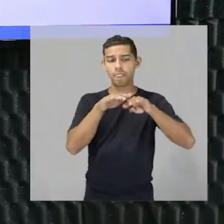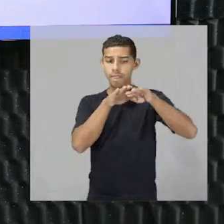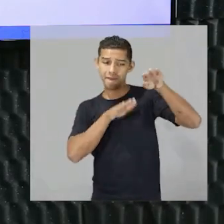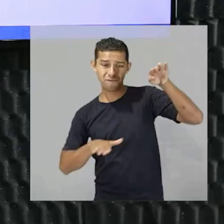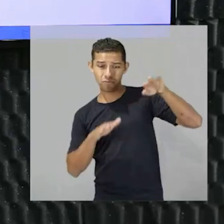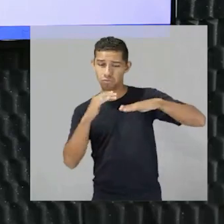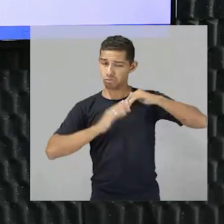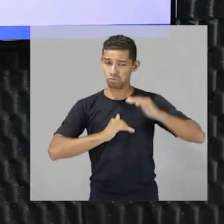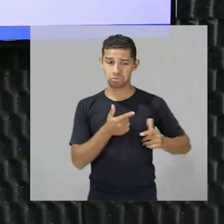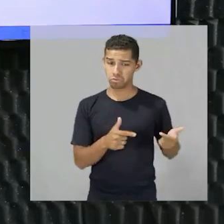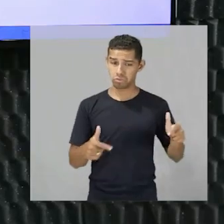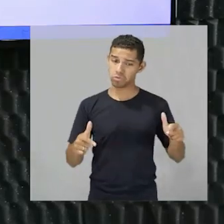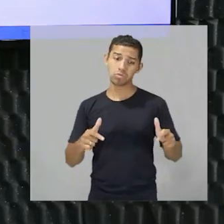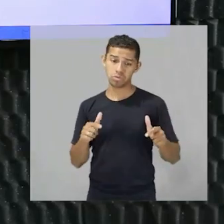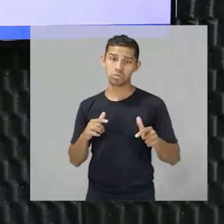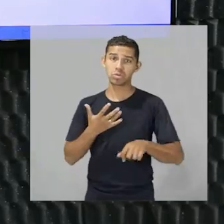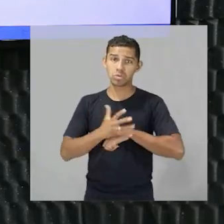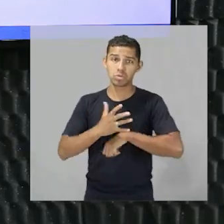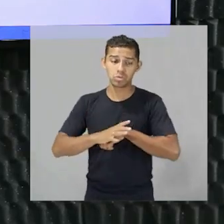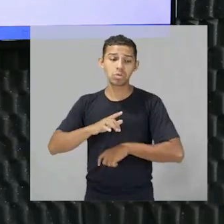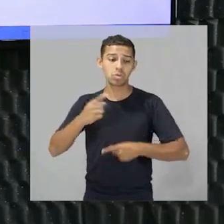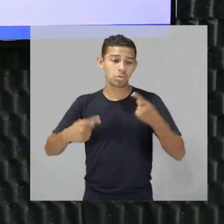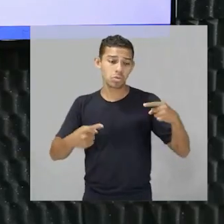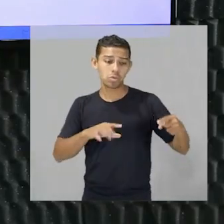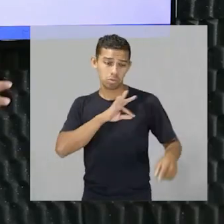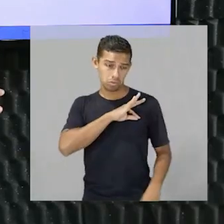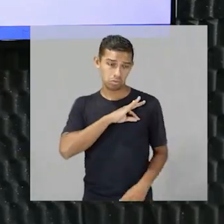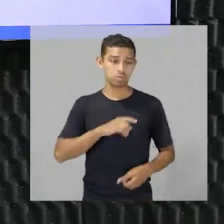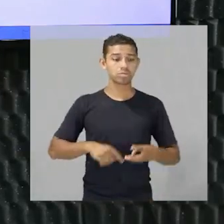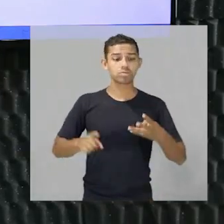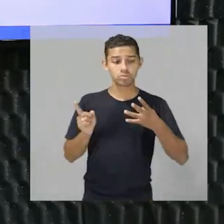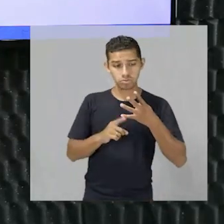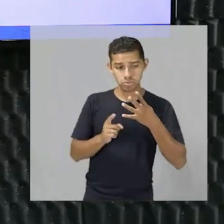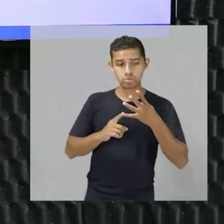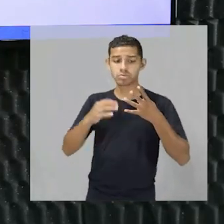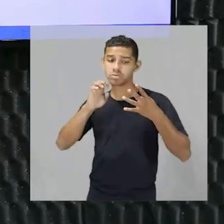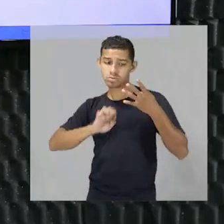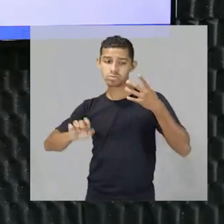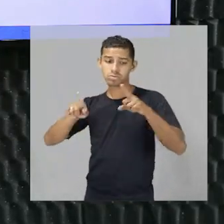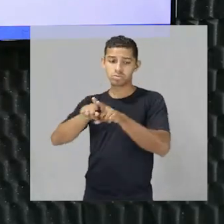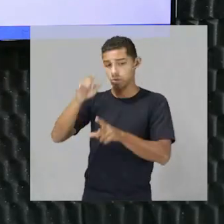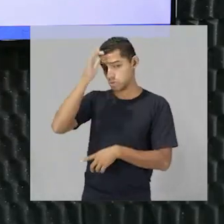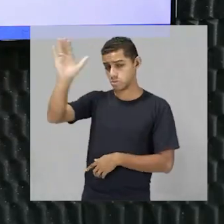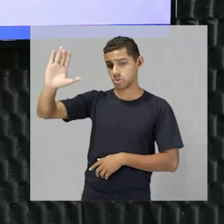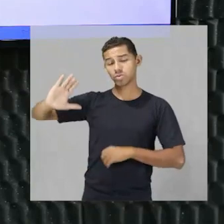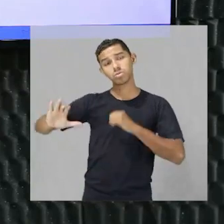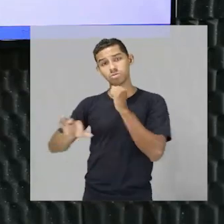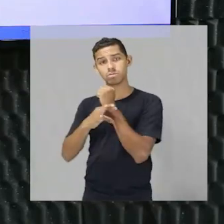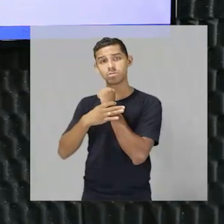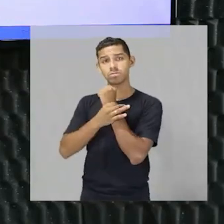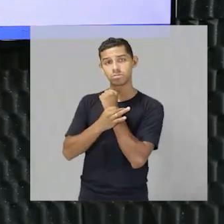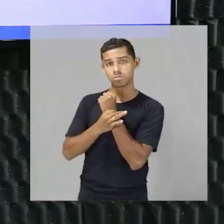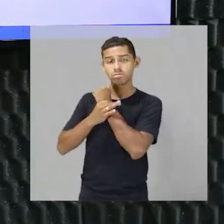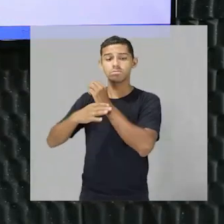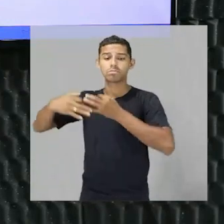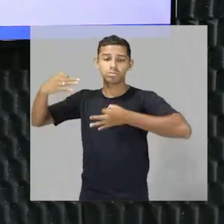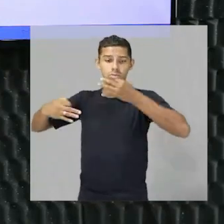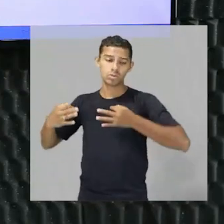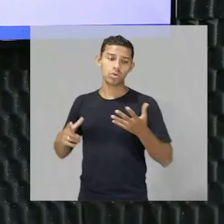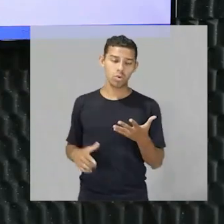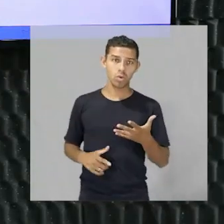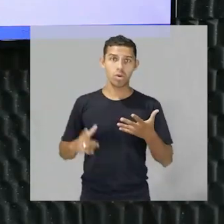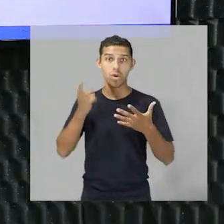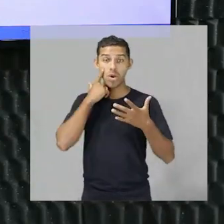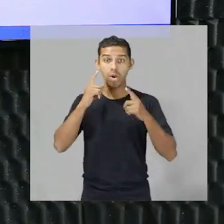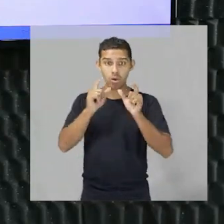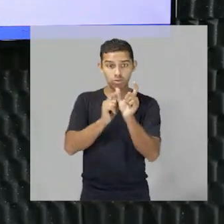desenraizamento cultural e insegurança legal, tá certo? No caso, a jurídica. Vamos então para a questão, vamos para o texto, né? Grifa, eu já te falei em